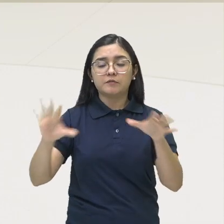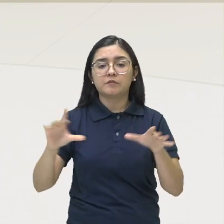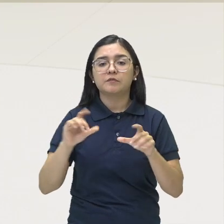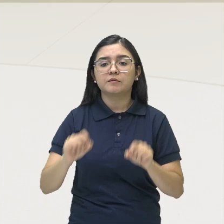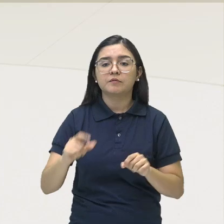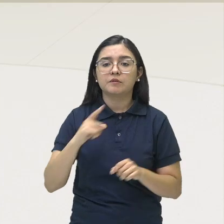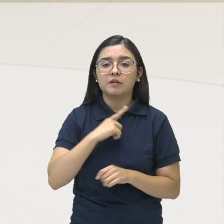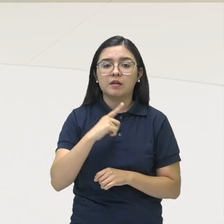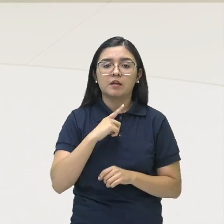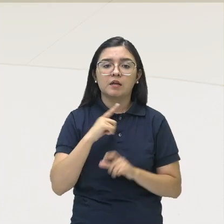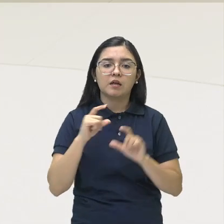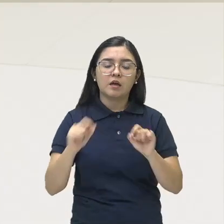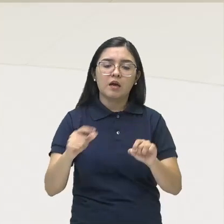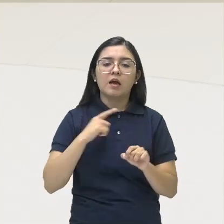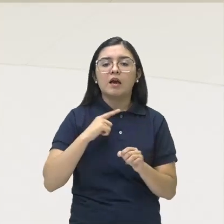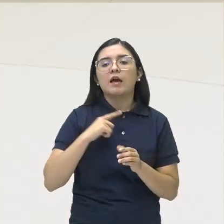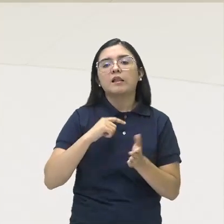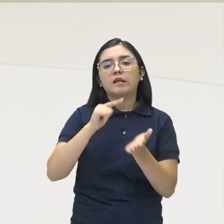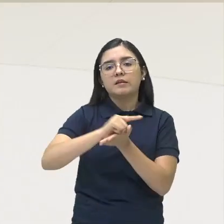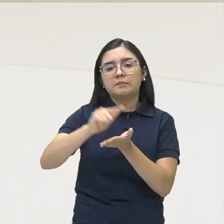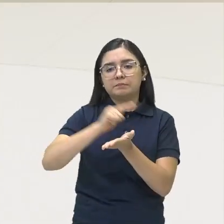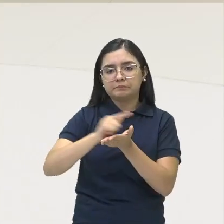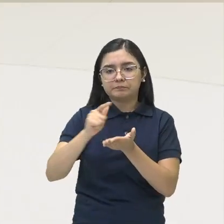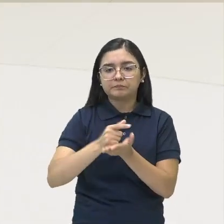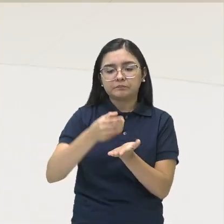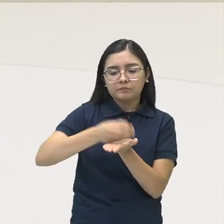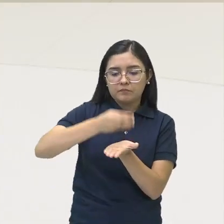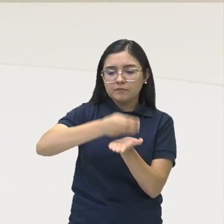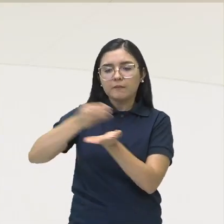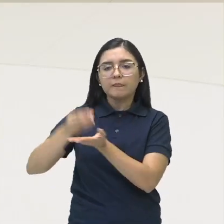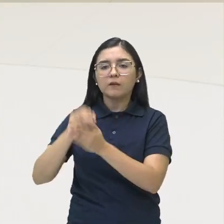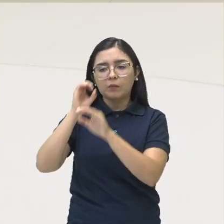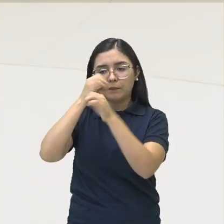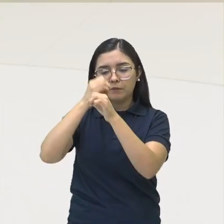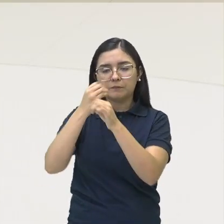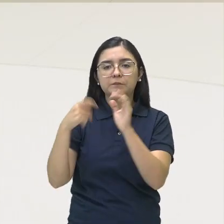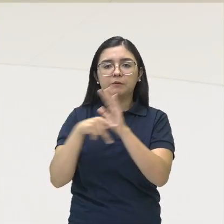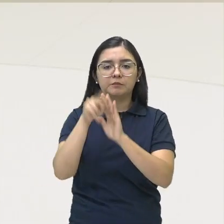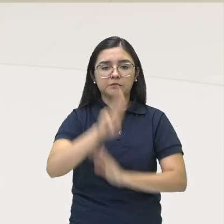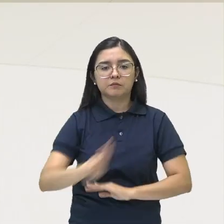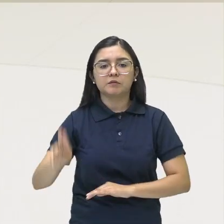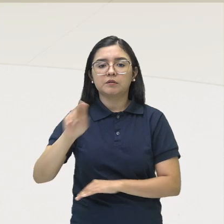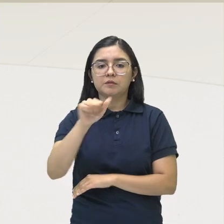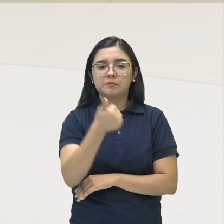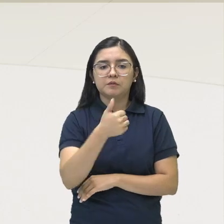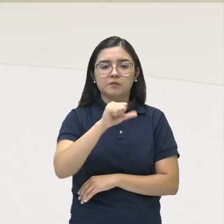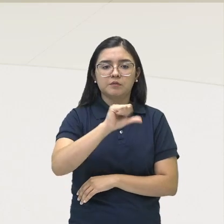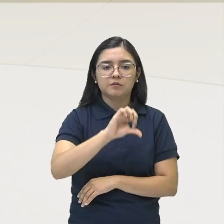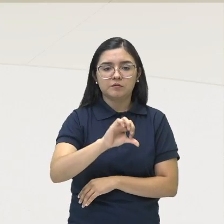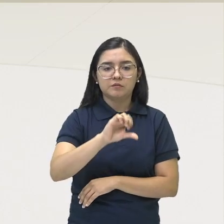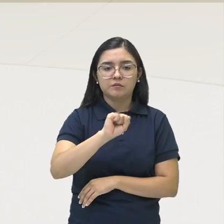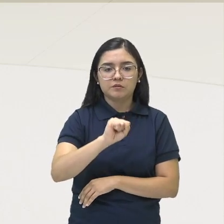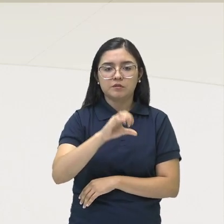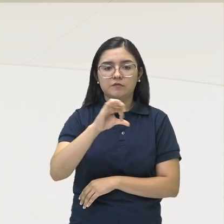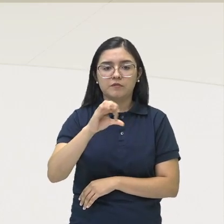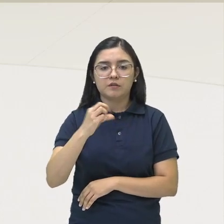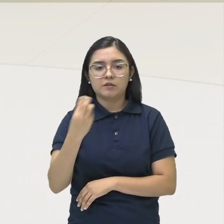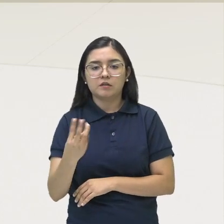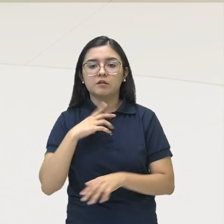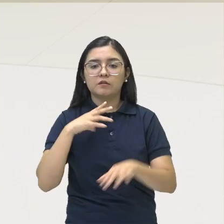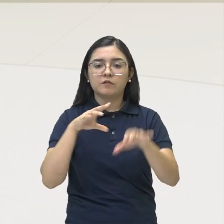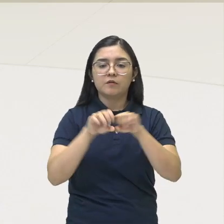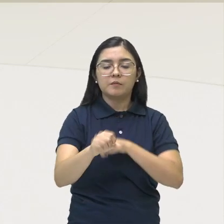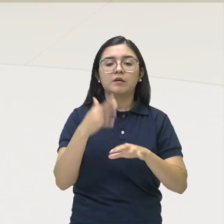lavava frascos no laboratório da universidade, né? Em 1893, graduou-se em física e